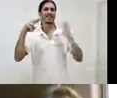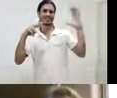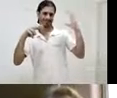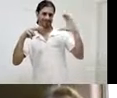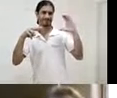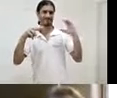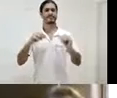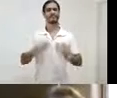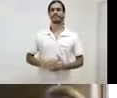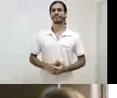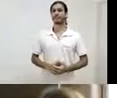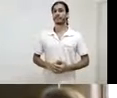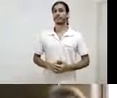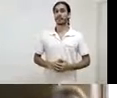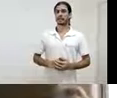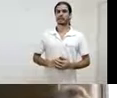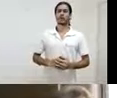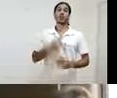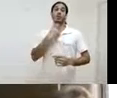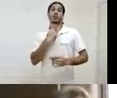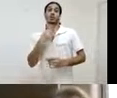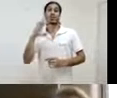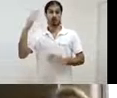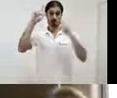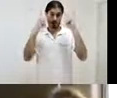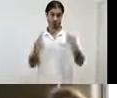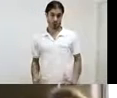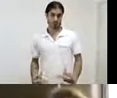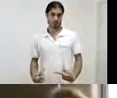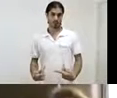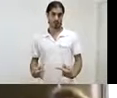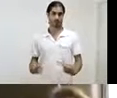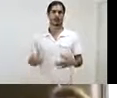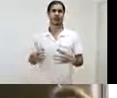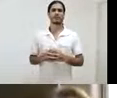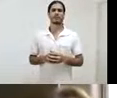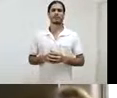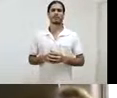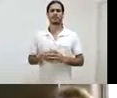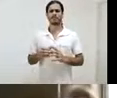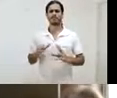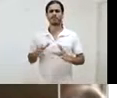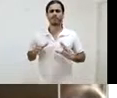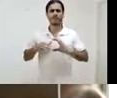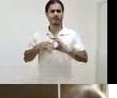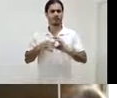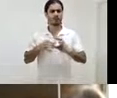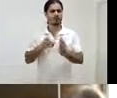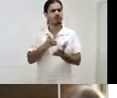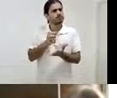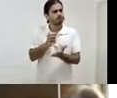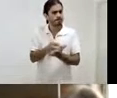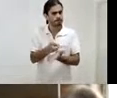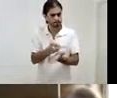nas ciências humanas se atrela muito às ciências naturais e ciências físicas para se